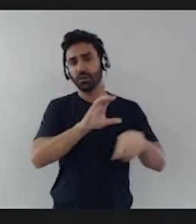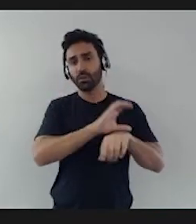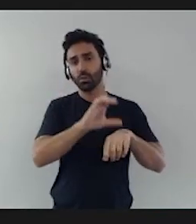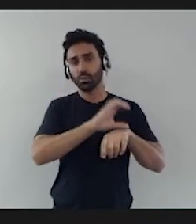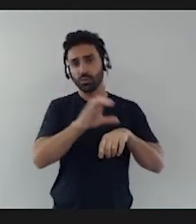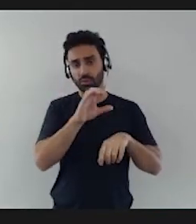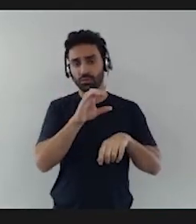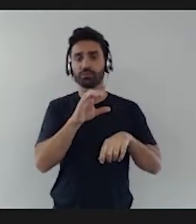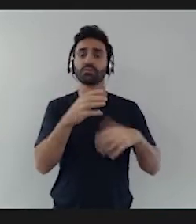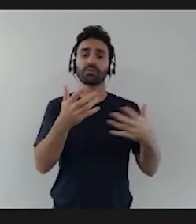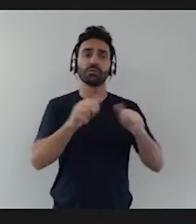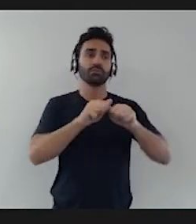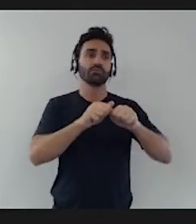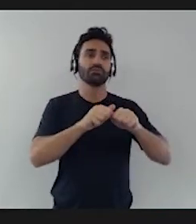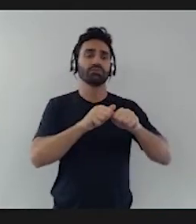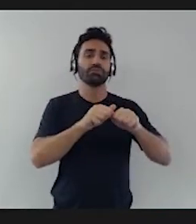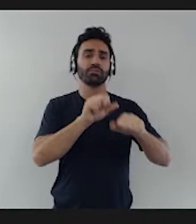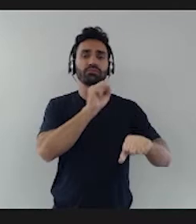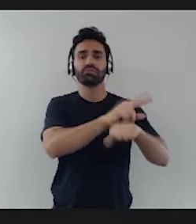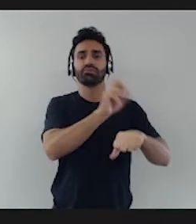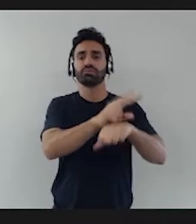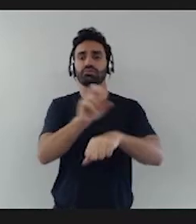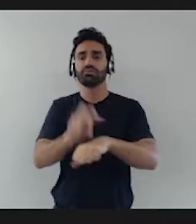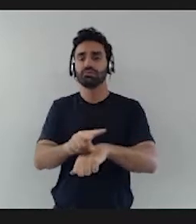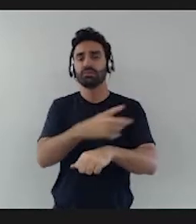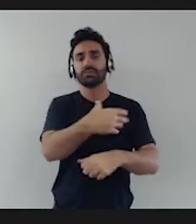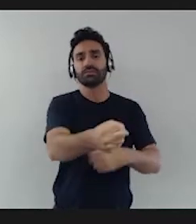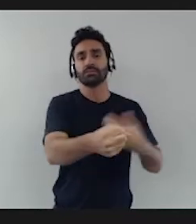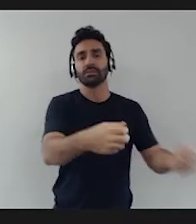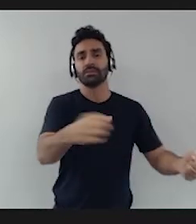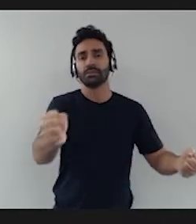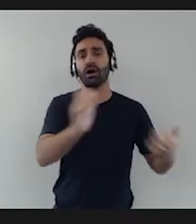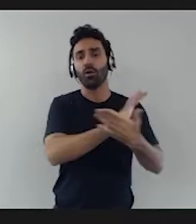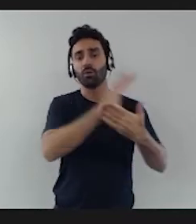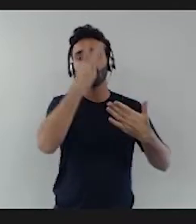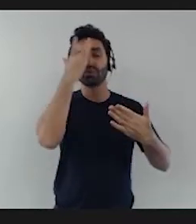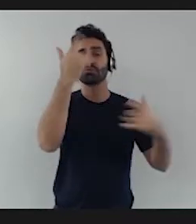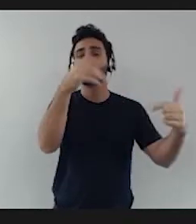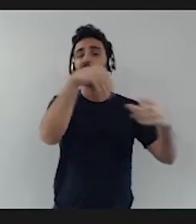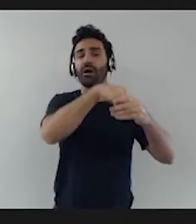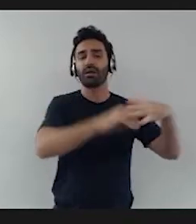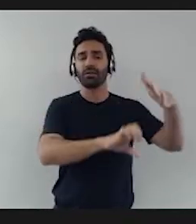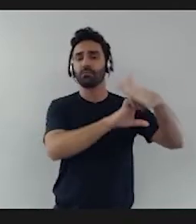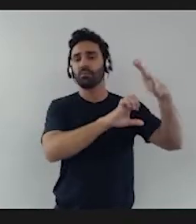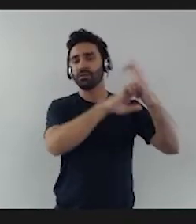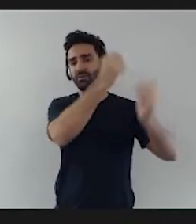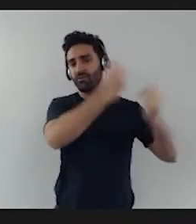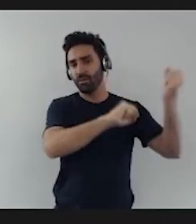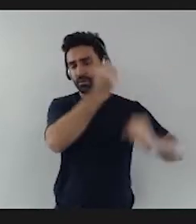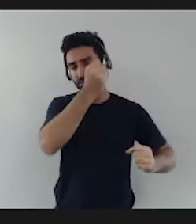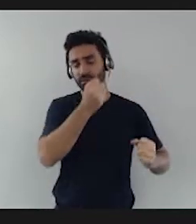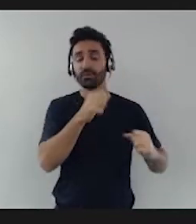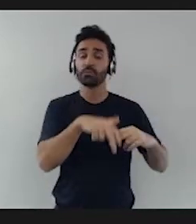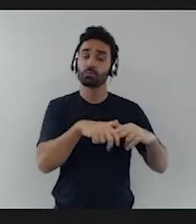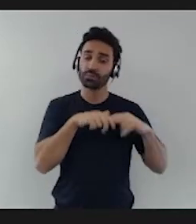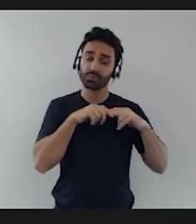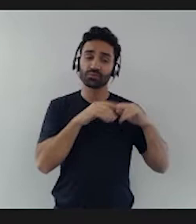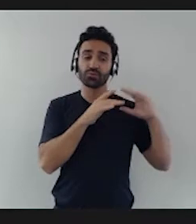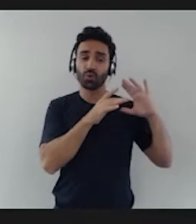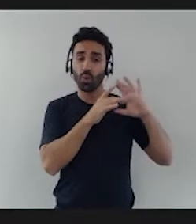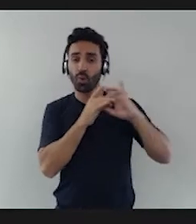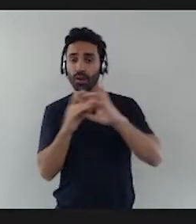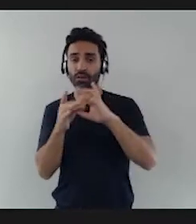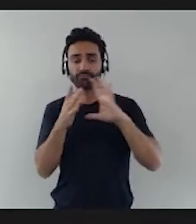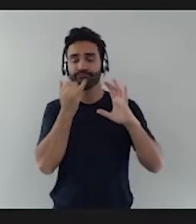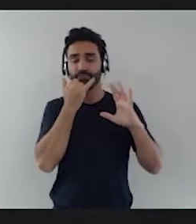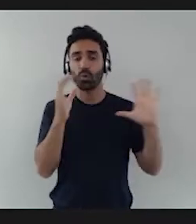aí contaminou alguns empregados dessa empresa, dessa montadora. Então, essa conexão é que